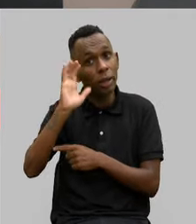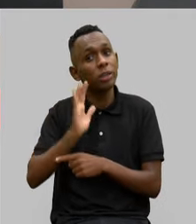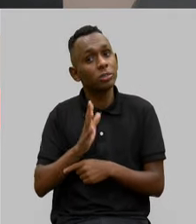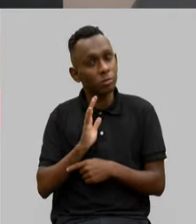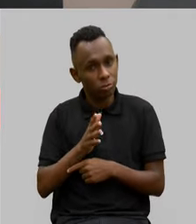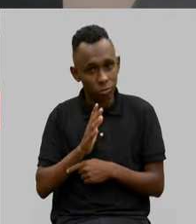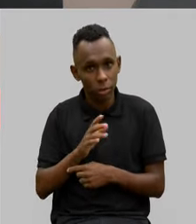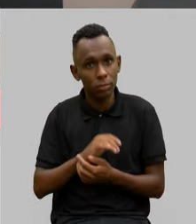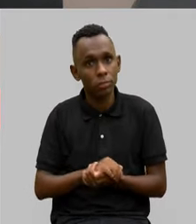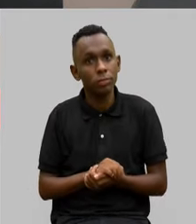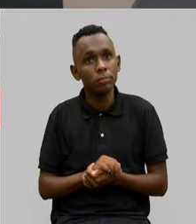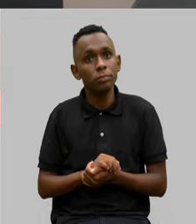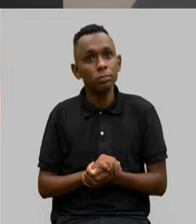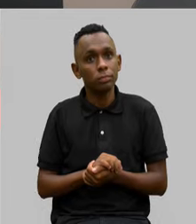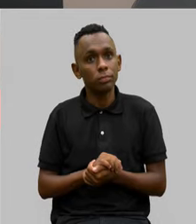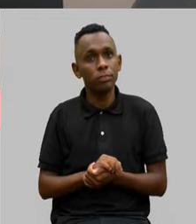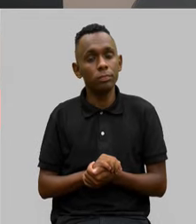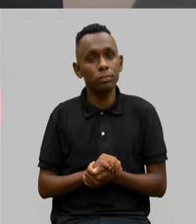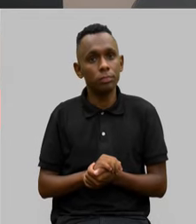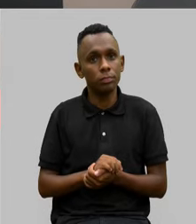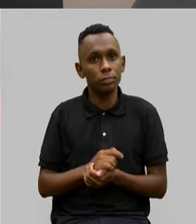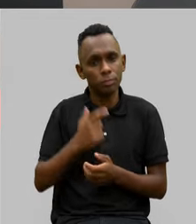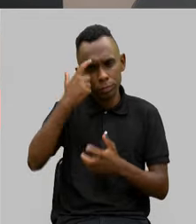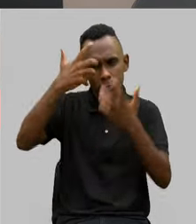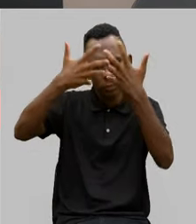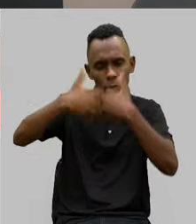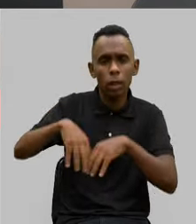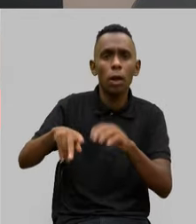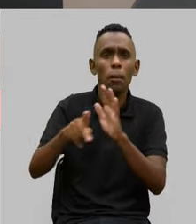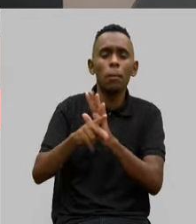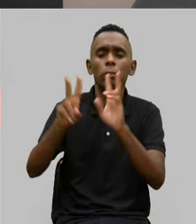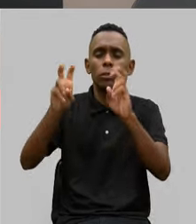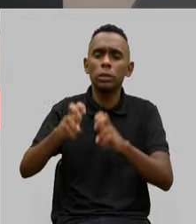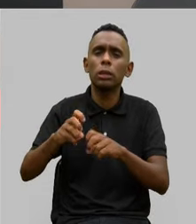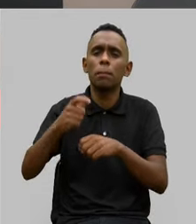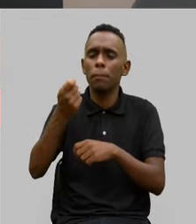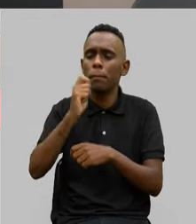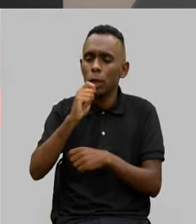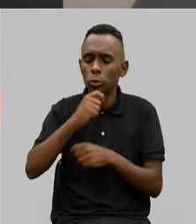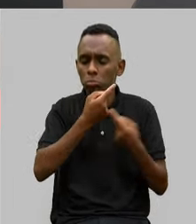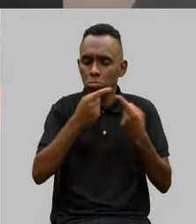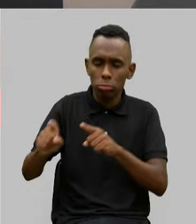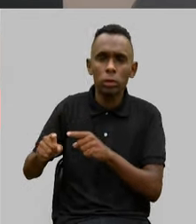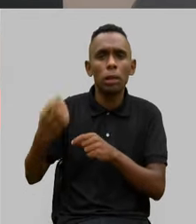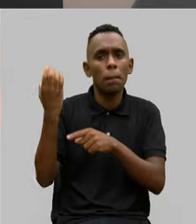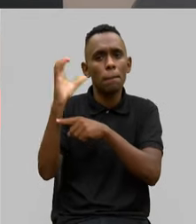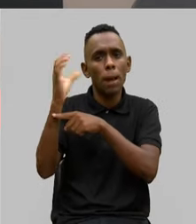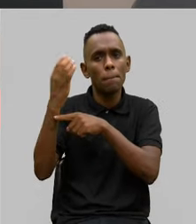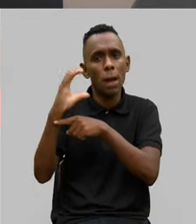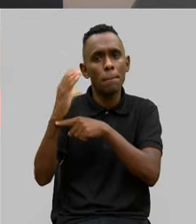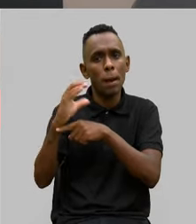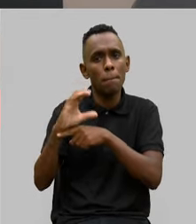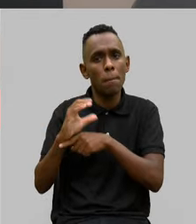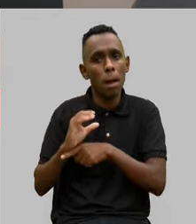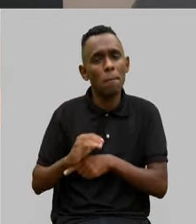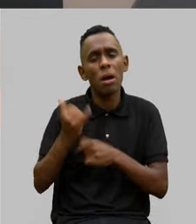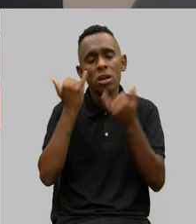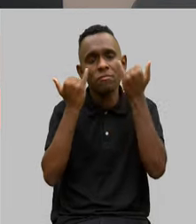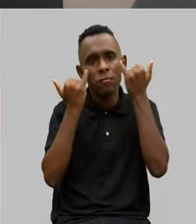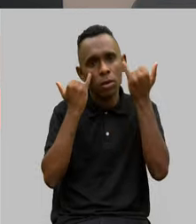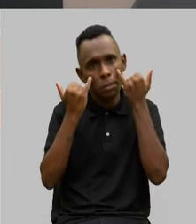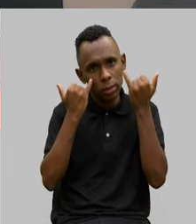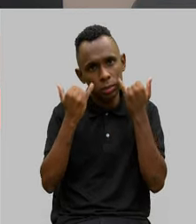ô Davi repensando a guerra as drogas a gente posta com alguma frequência esse tipo de